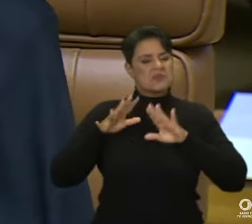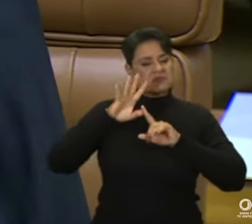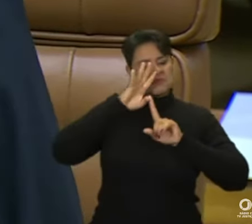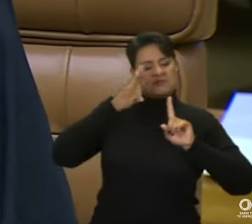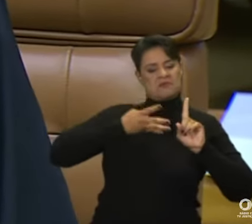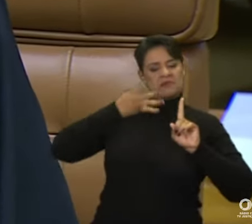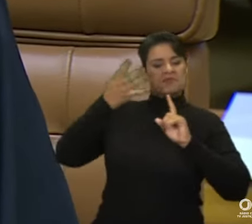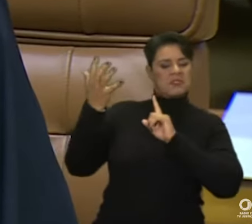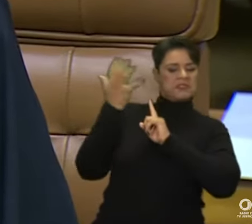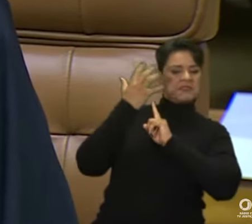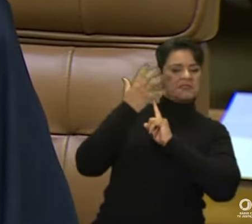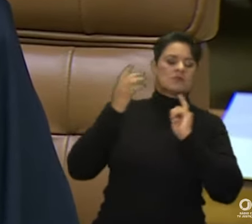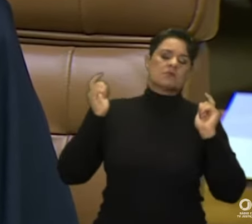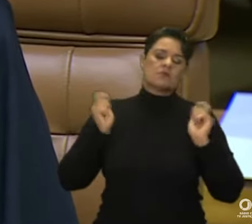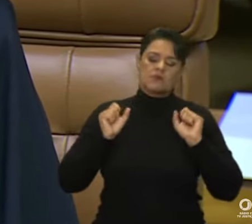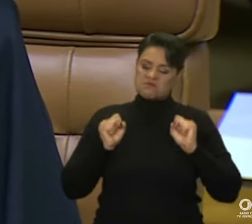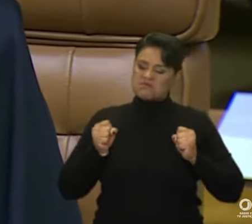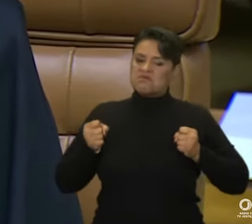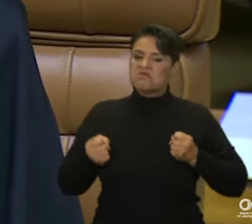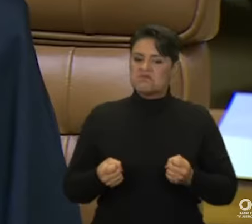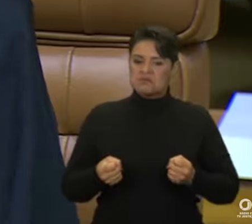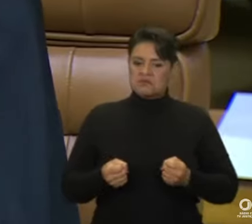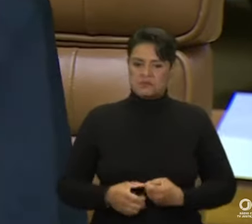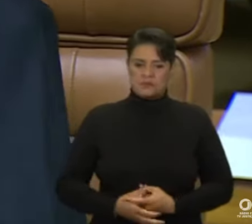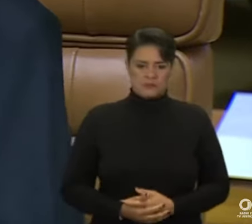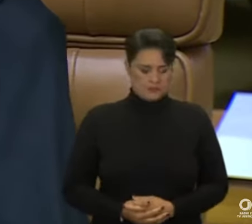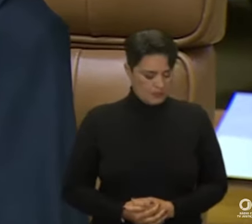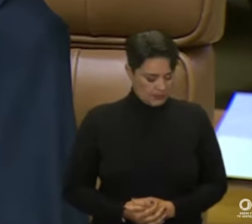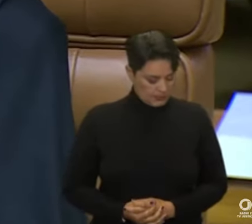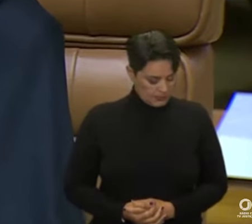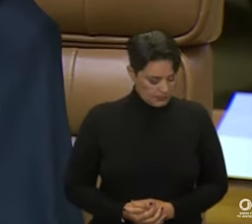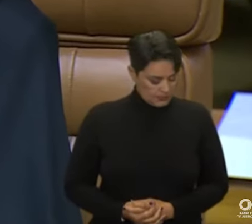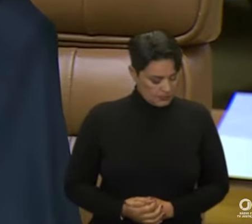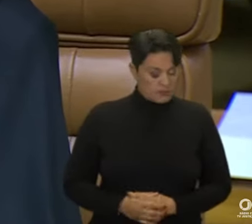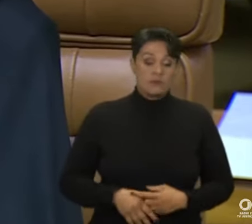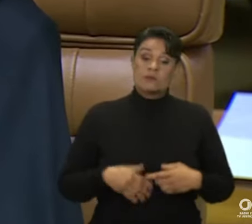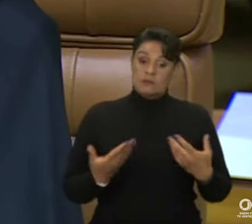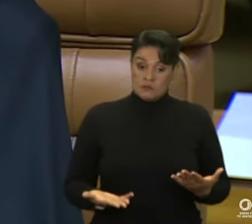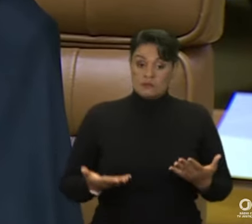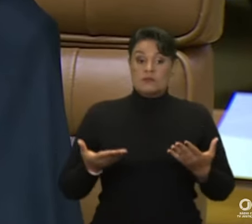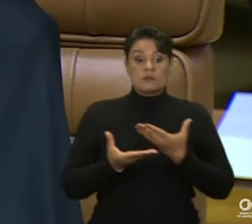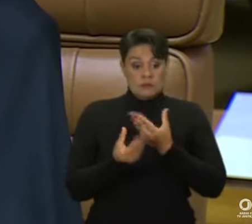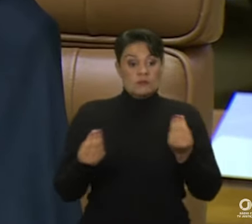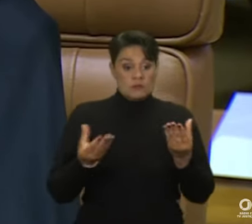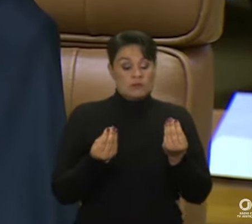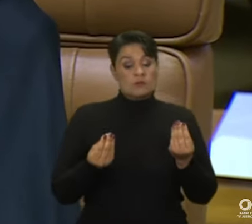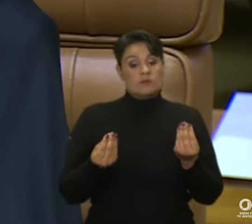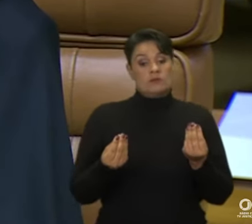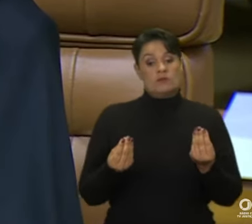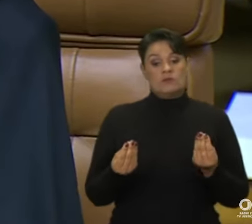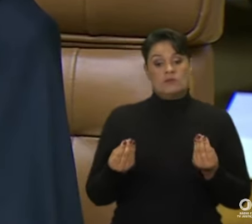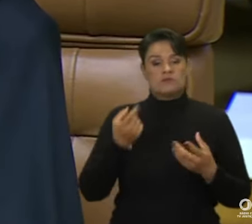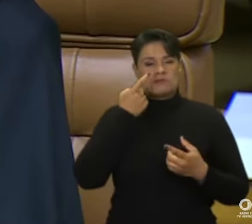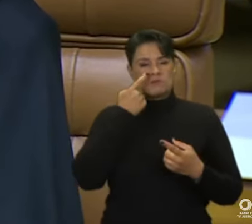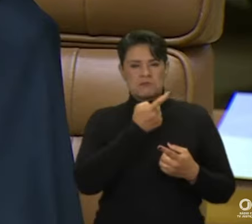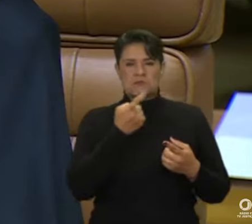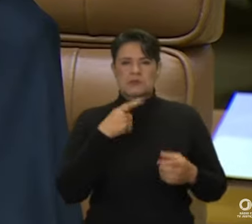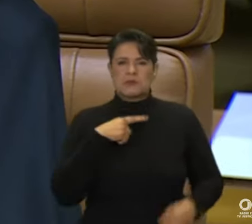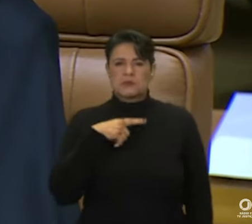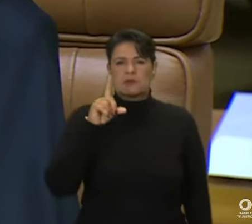e ataques pessoais. Muito se tem falado, a partir de vazamentos de diálogos ainda